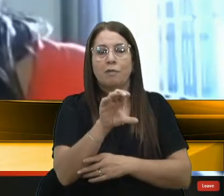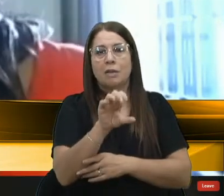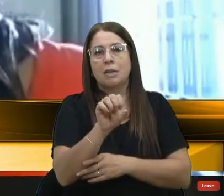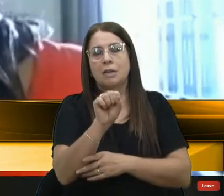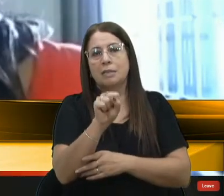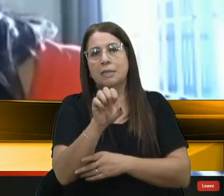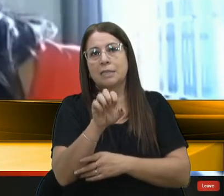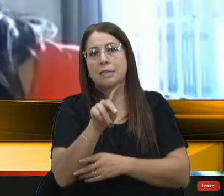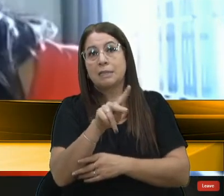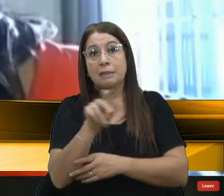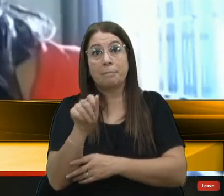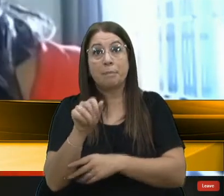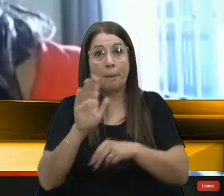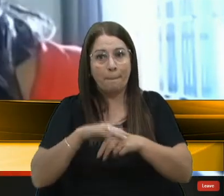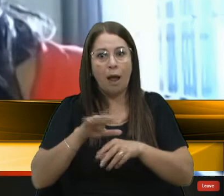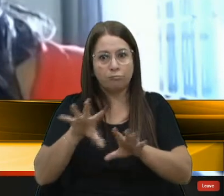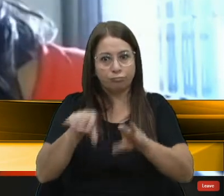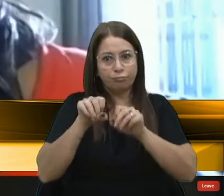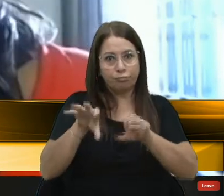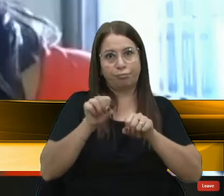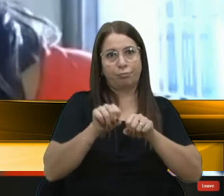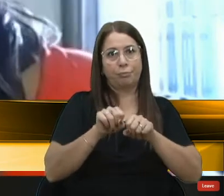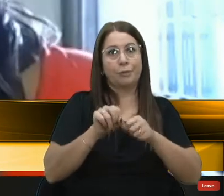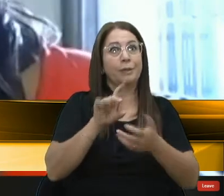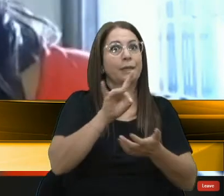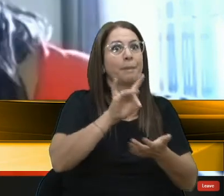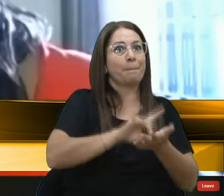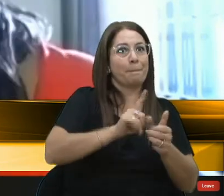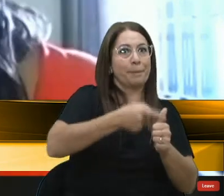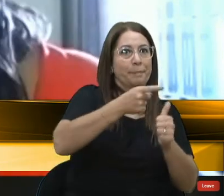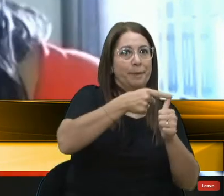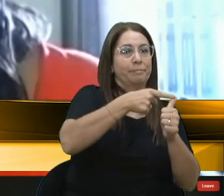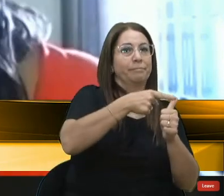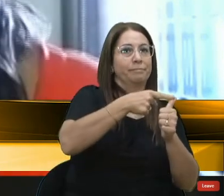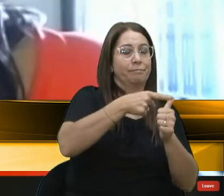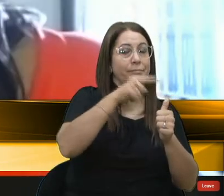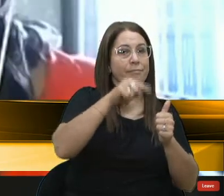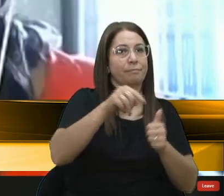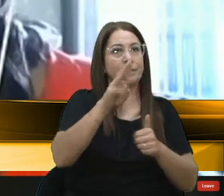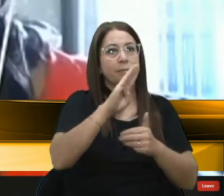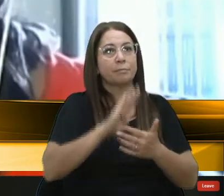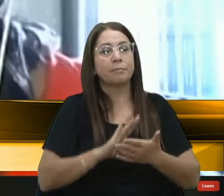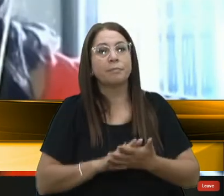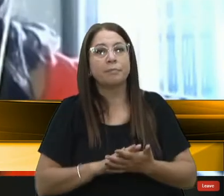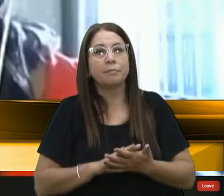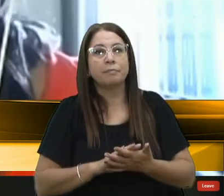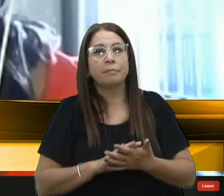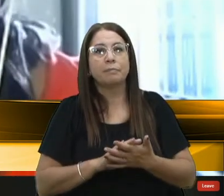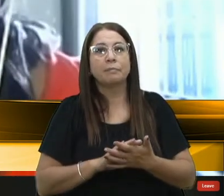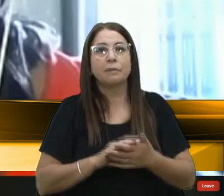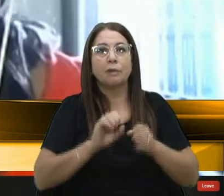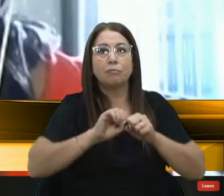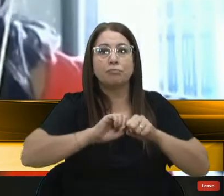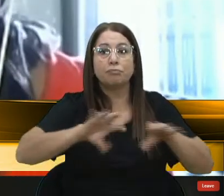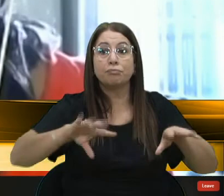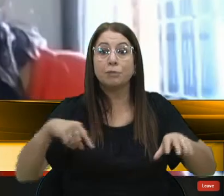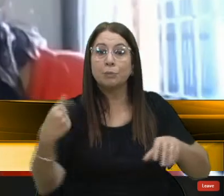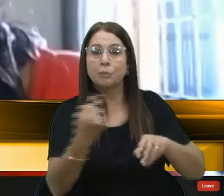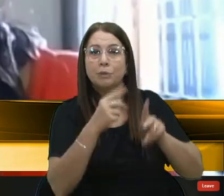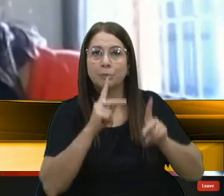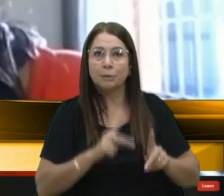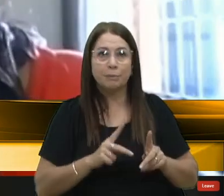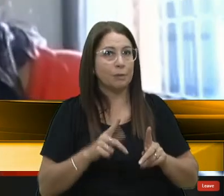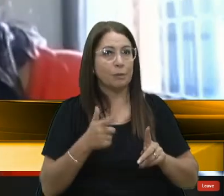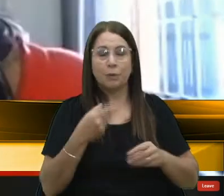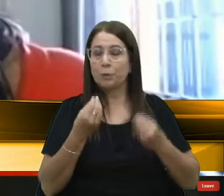mais contagiosa do que a original, né, que é a brasileira, e aí vai contaminando muitas pessoas, e isso não